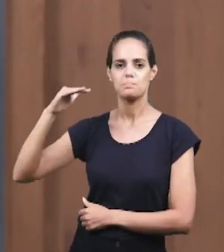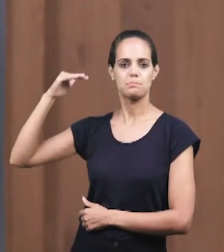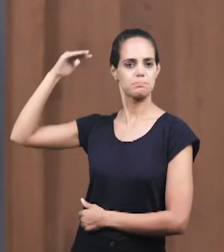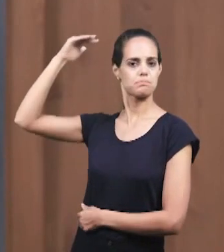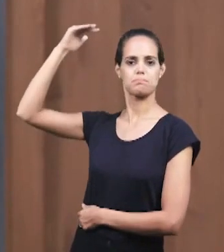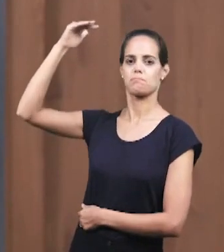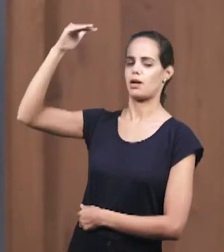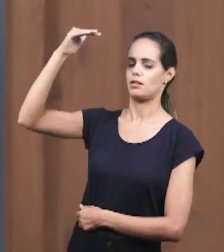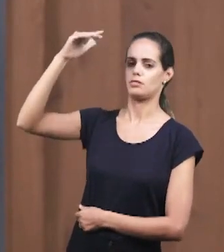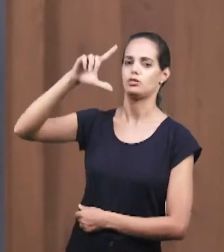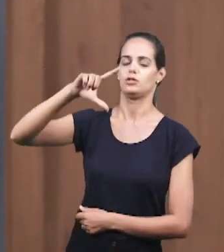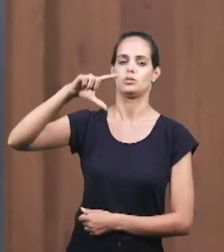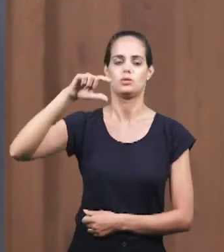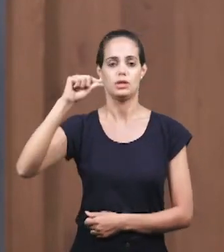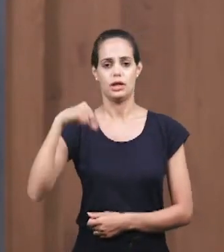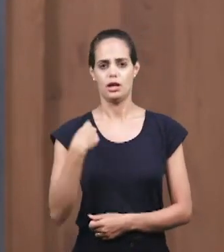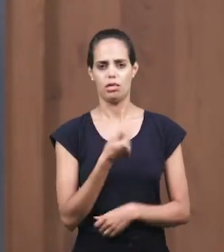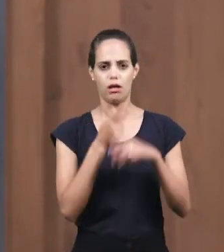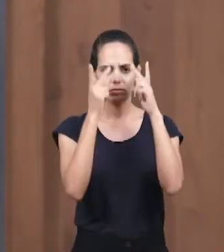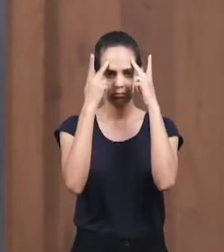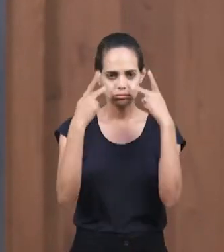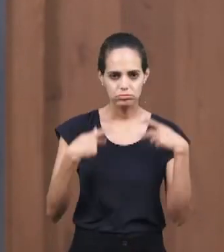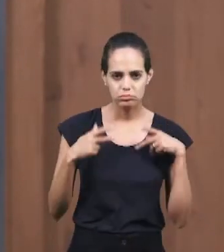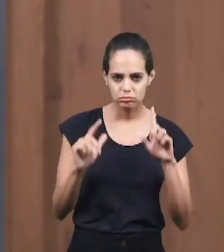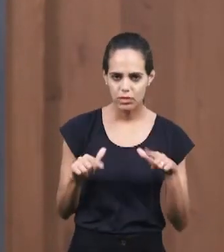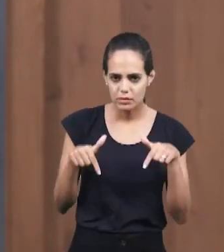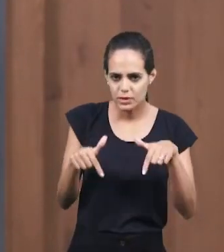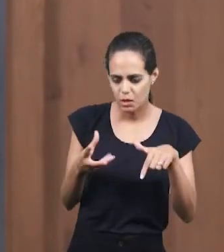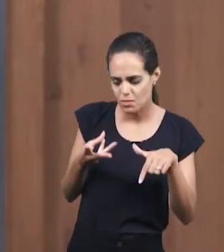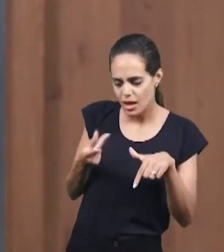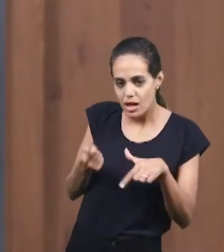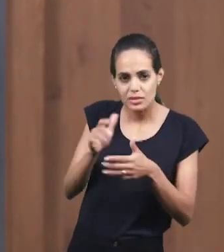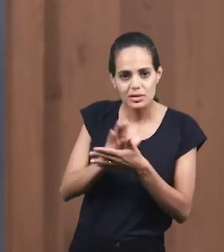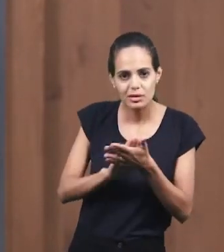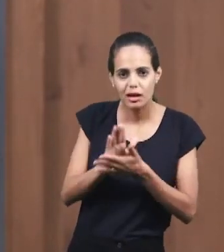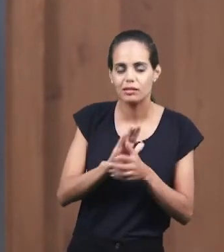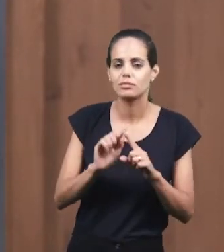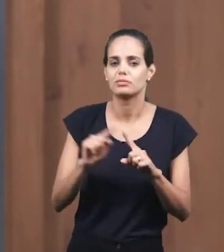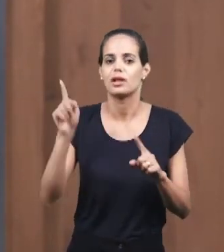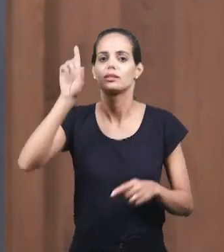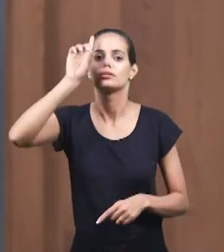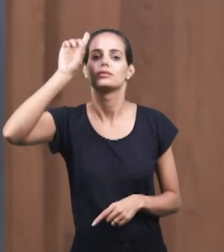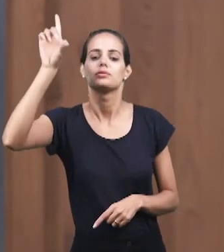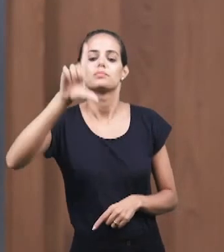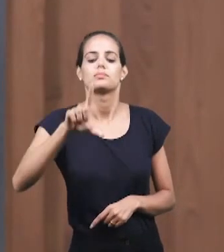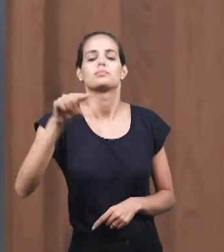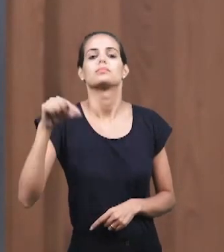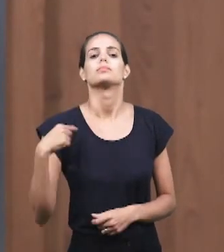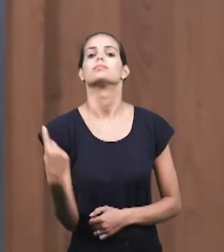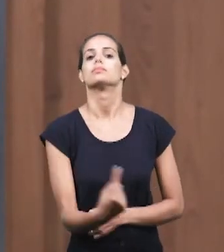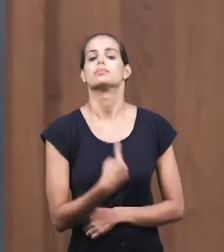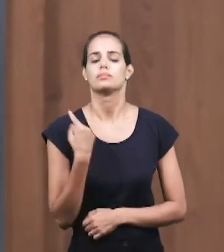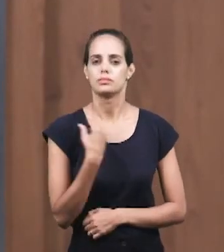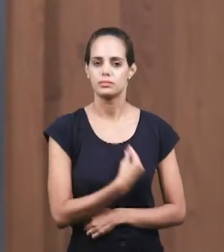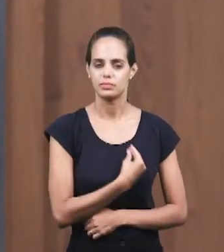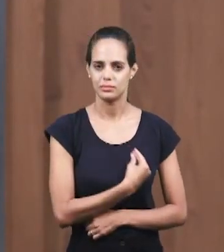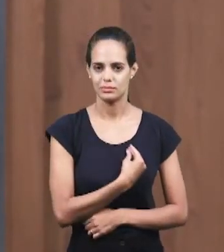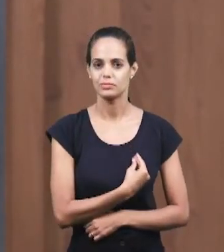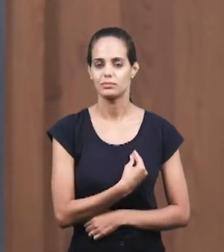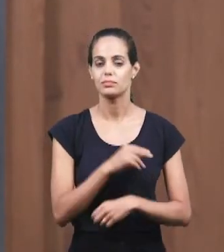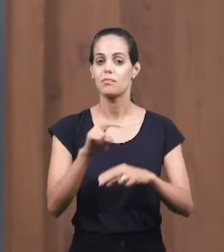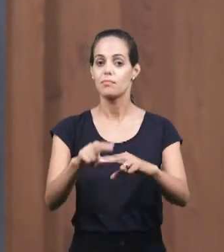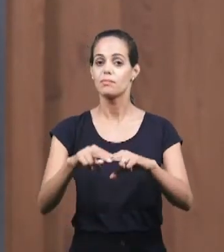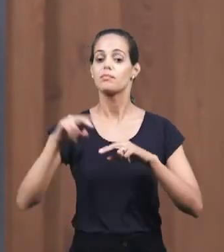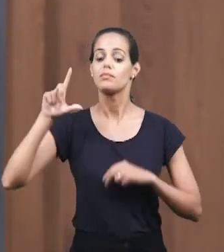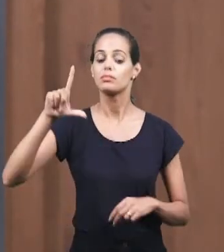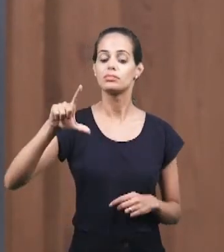em escolher, mesmo que não tenhamos mérito algum, mas ele nos escolheu pelo ato, né, da